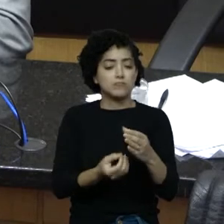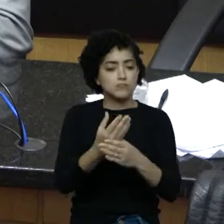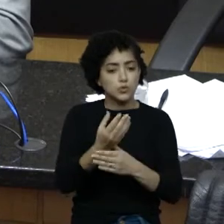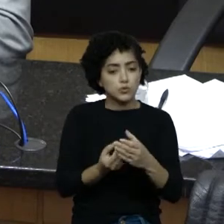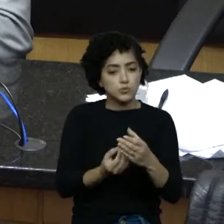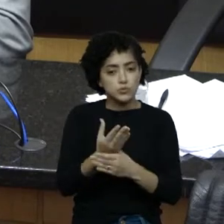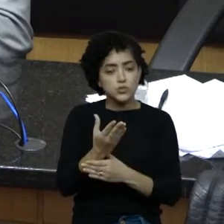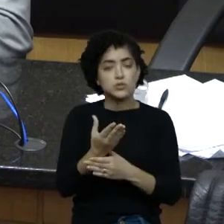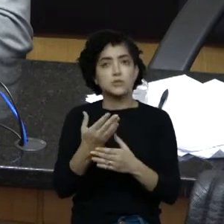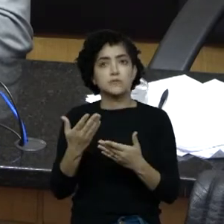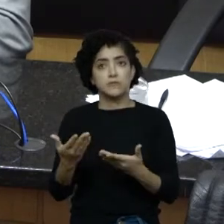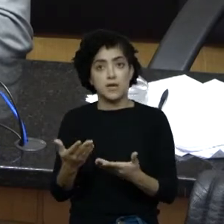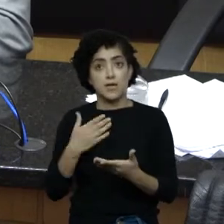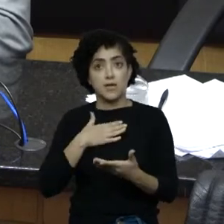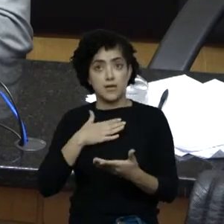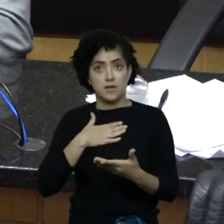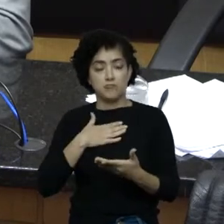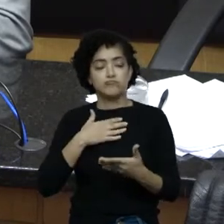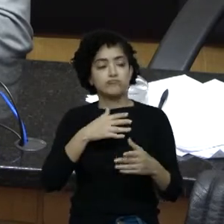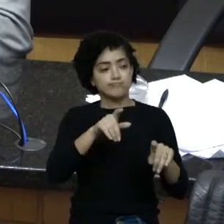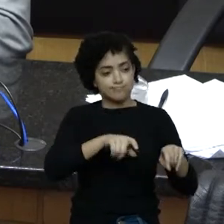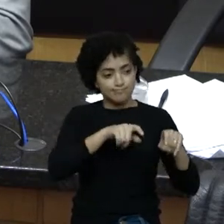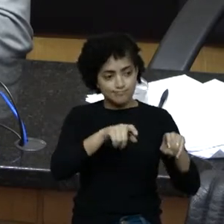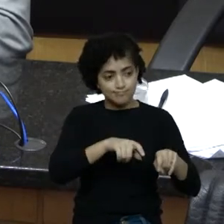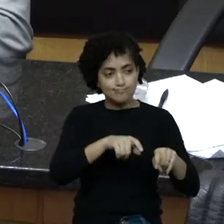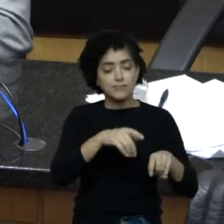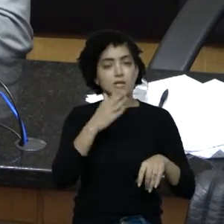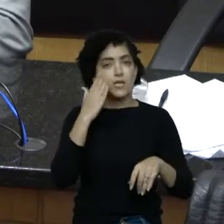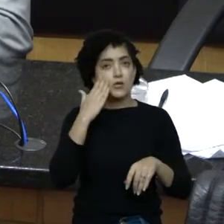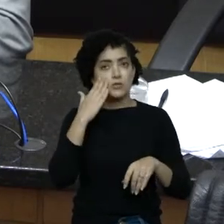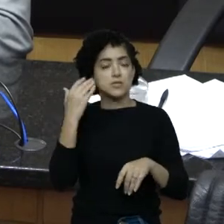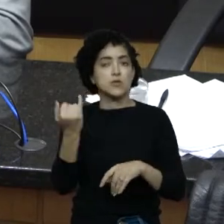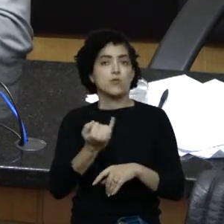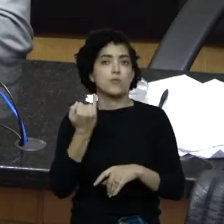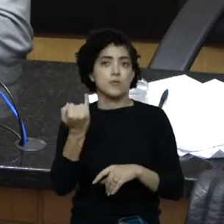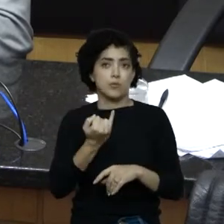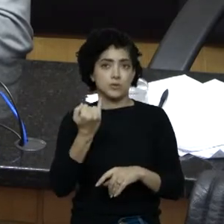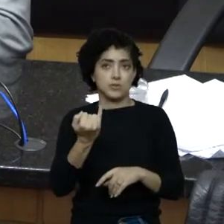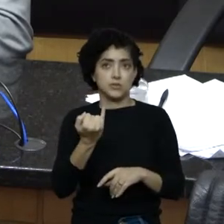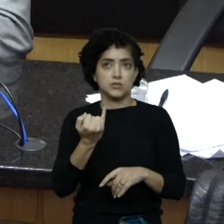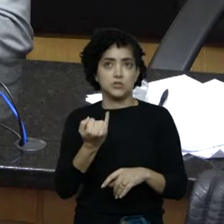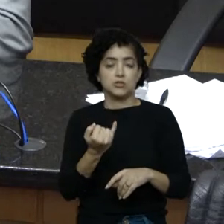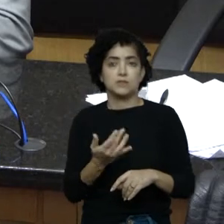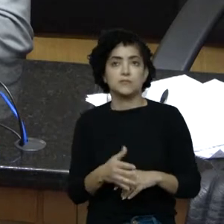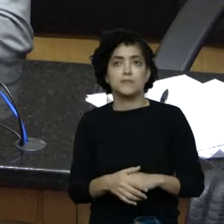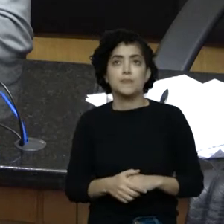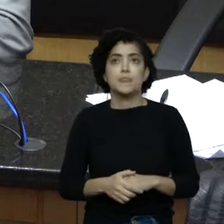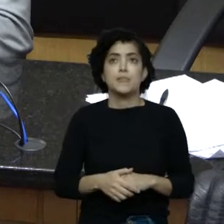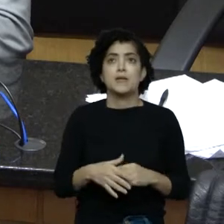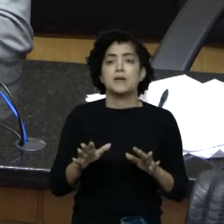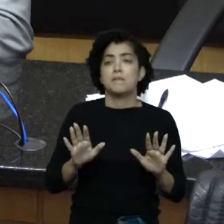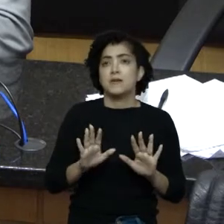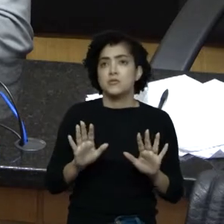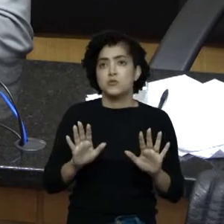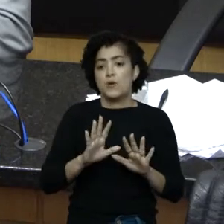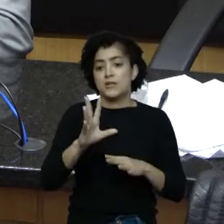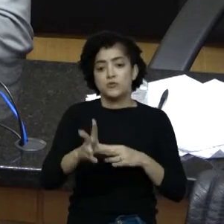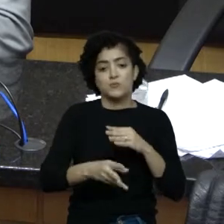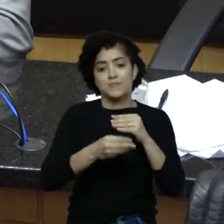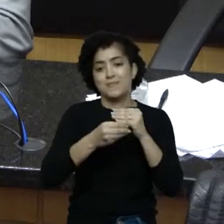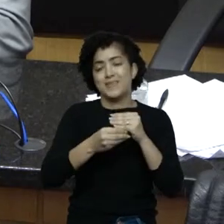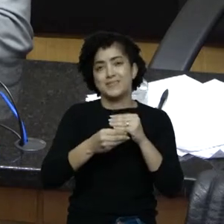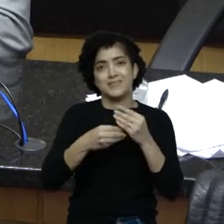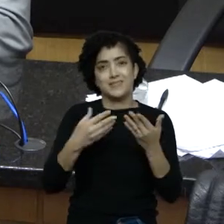do leite eu venho eu que venho da o feio da importância disso mas não é uma forma de emenda